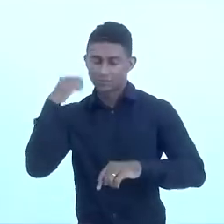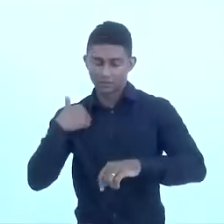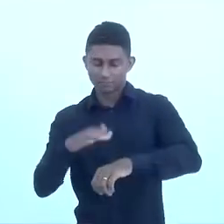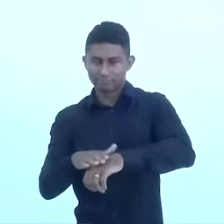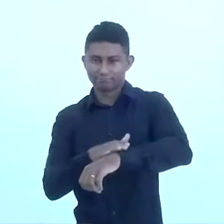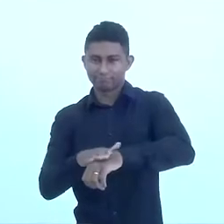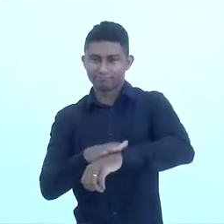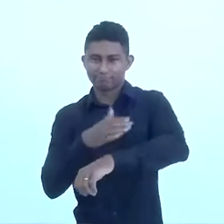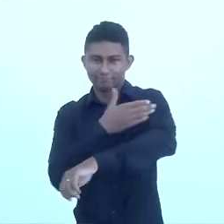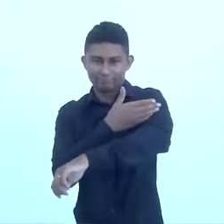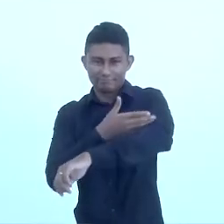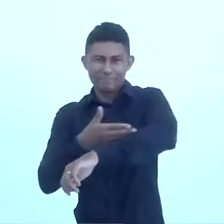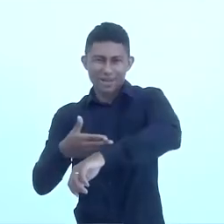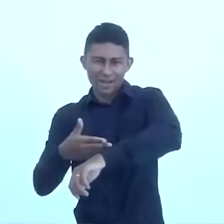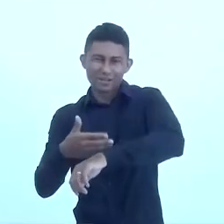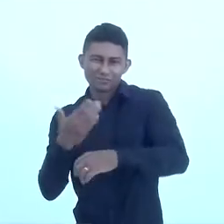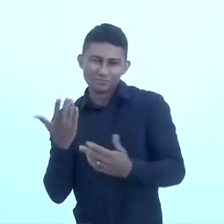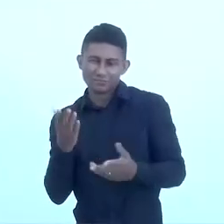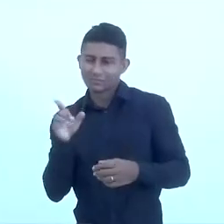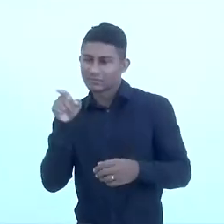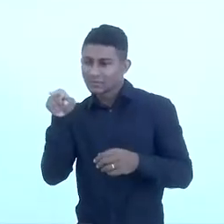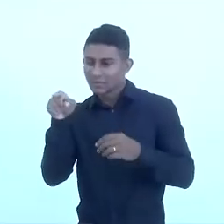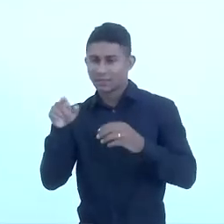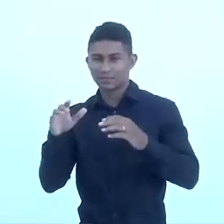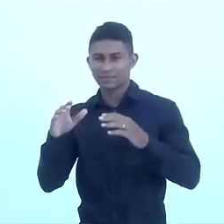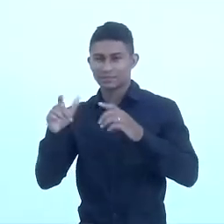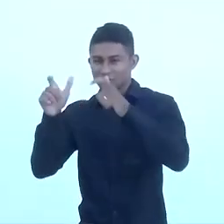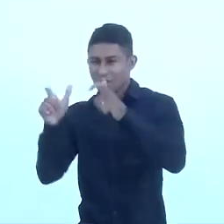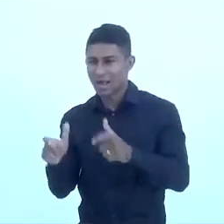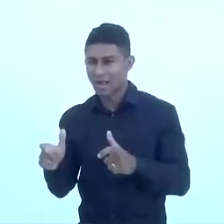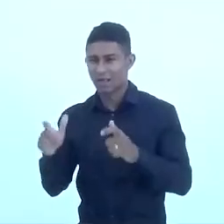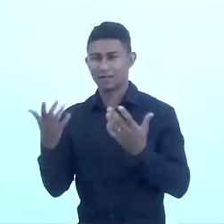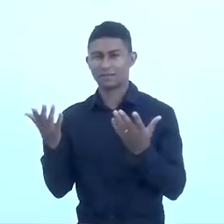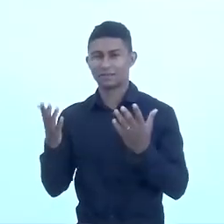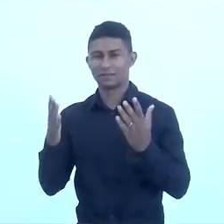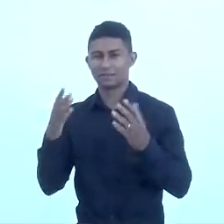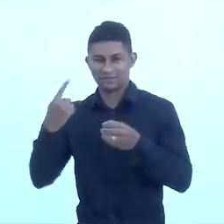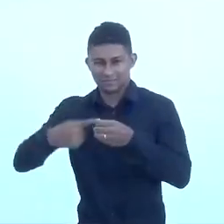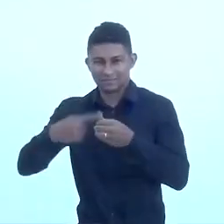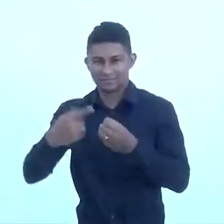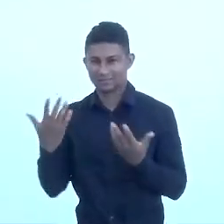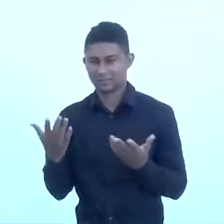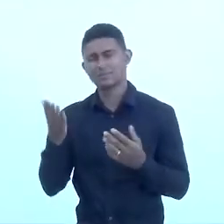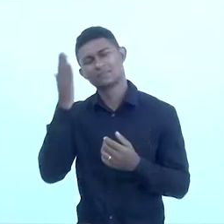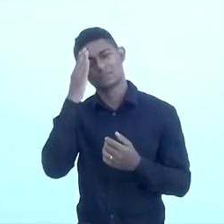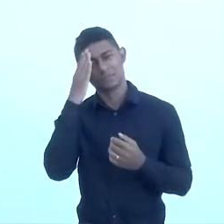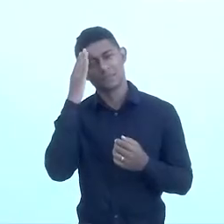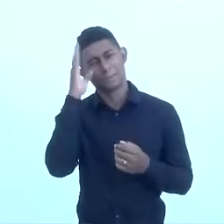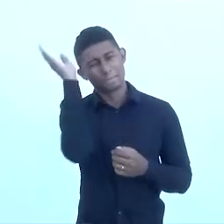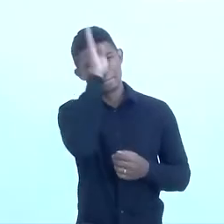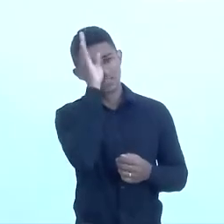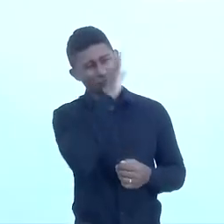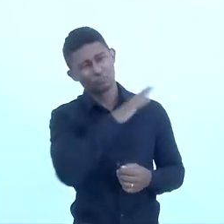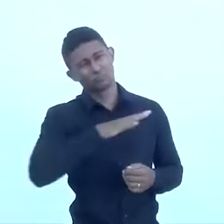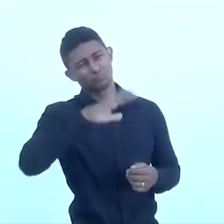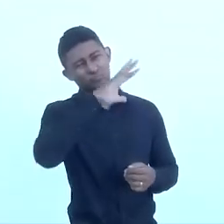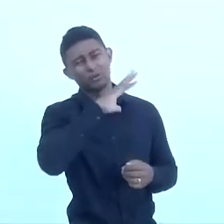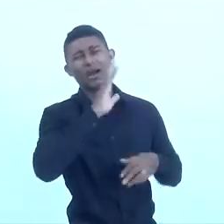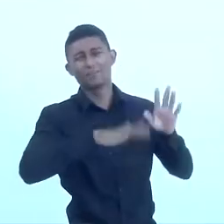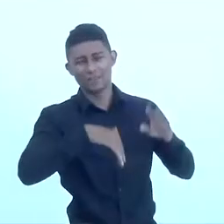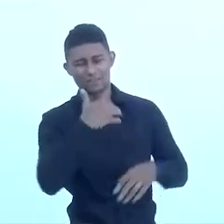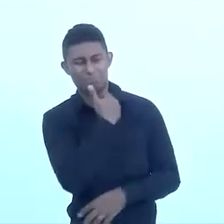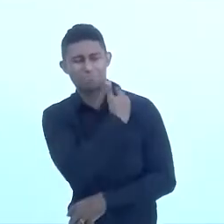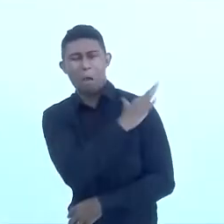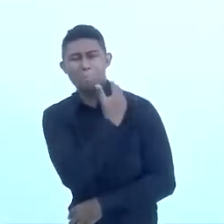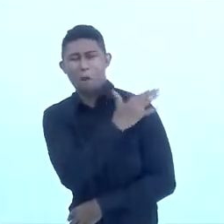branco, dentro daquele contexto onde eu estava, havia o Brasil tem um racismo estrutural forte. Se